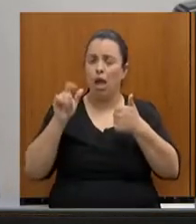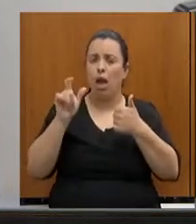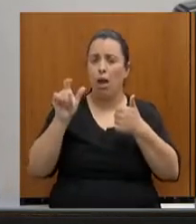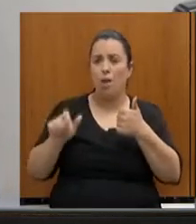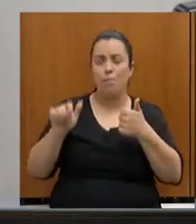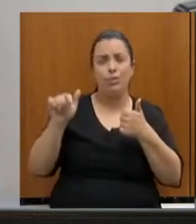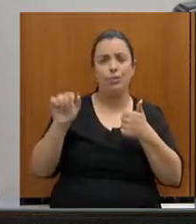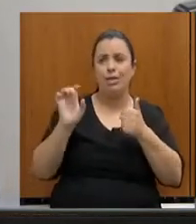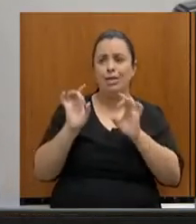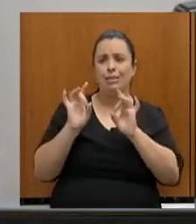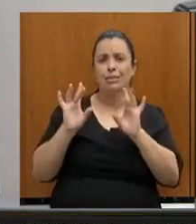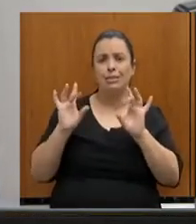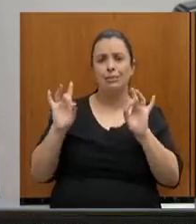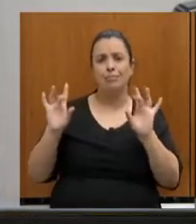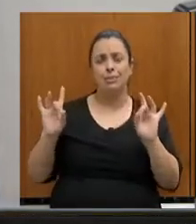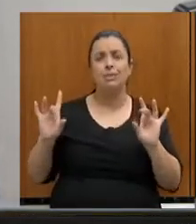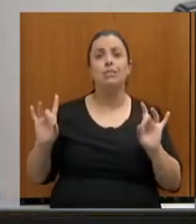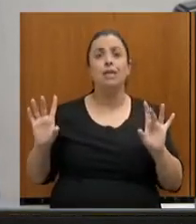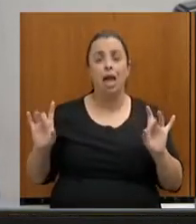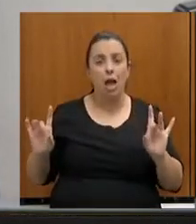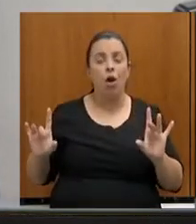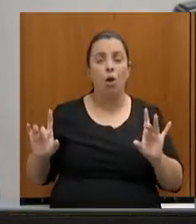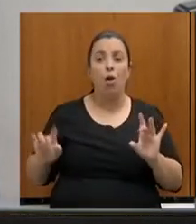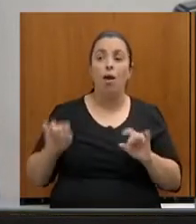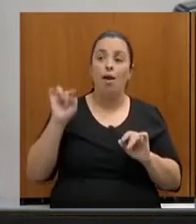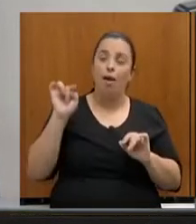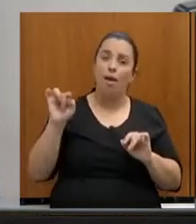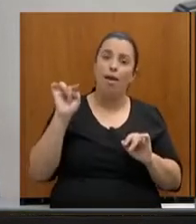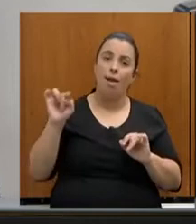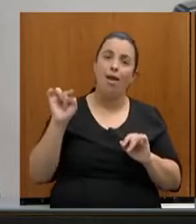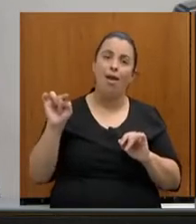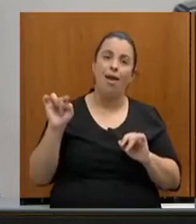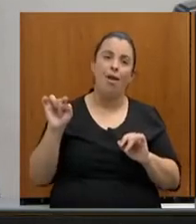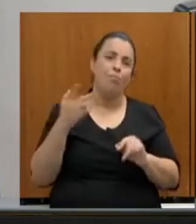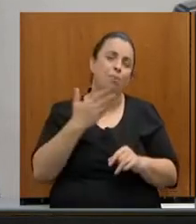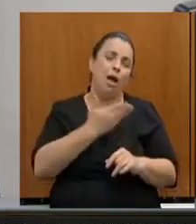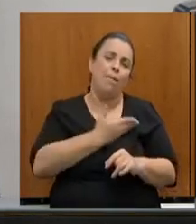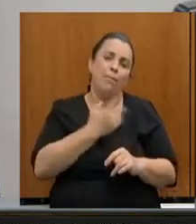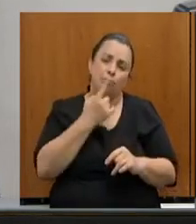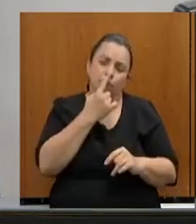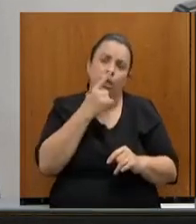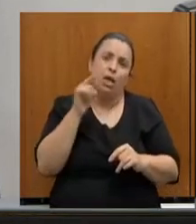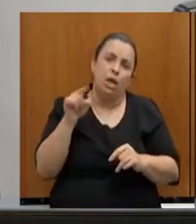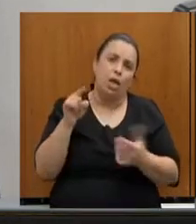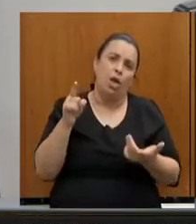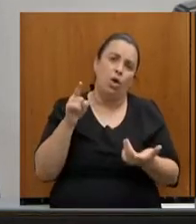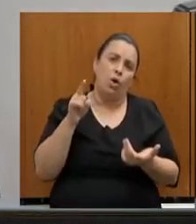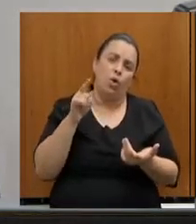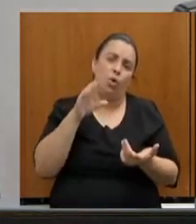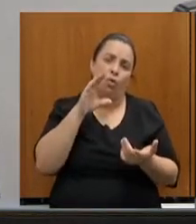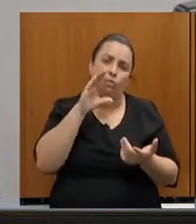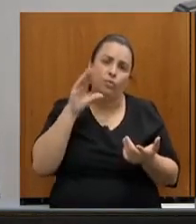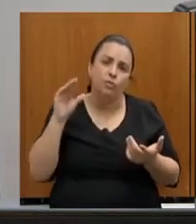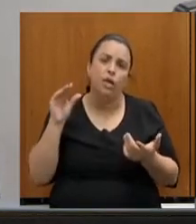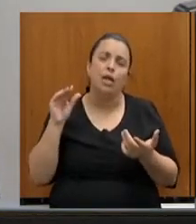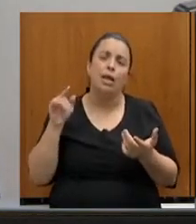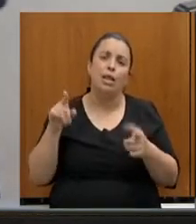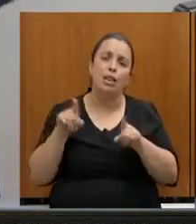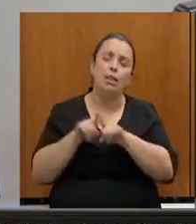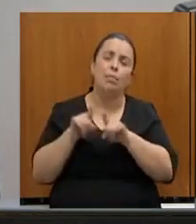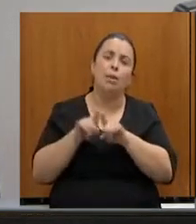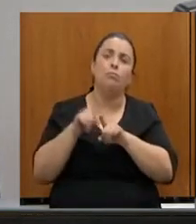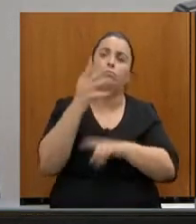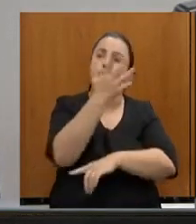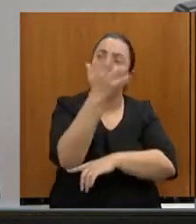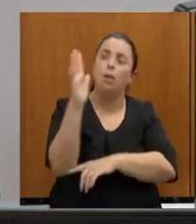o conhece que é o nosso amigo e servidor do meio ambiente Rodrigo